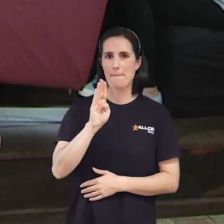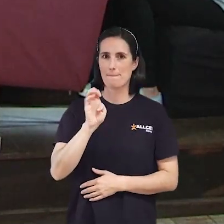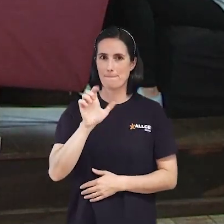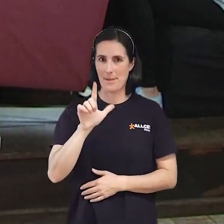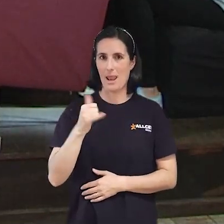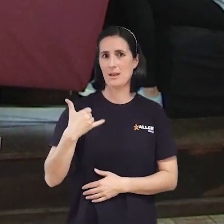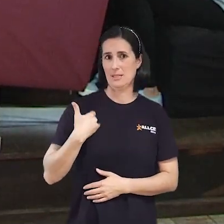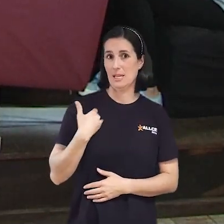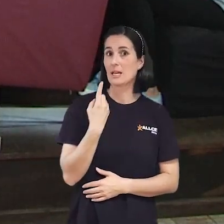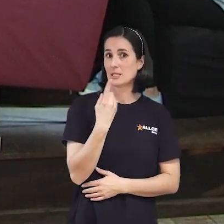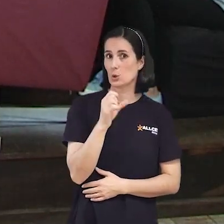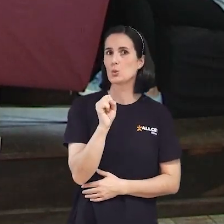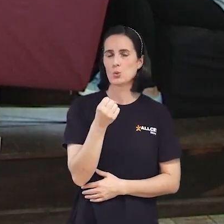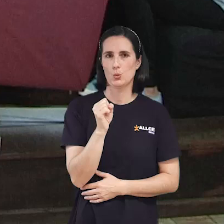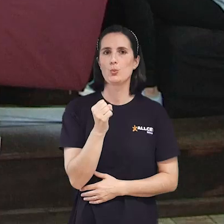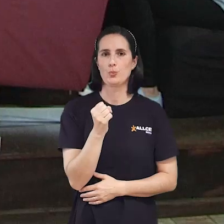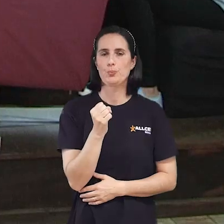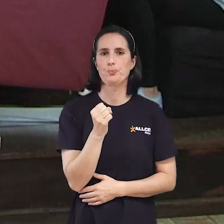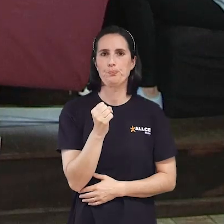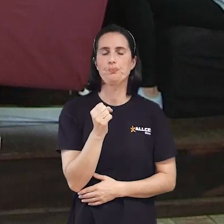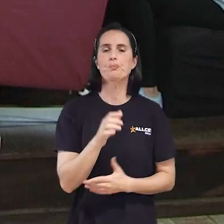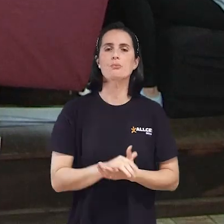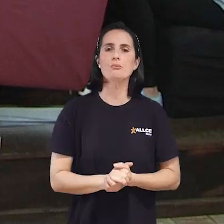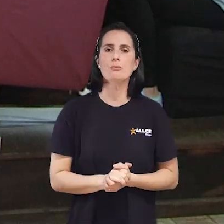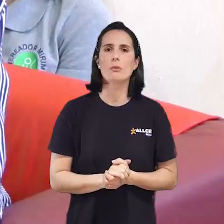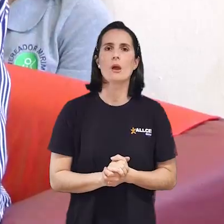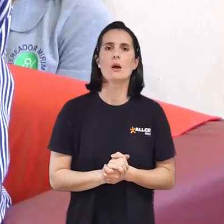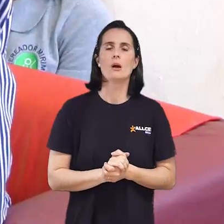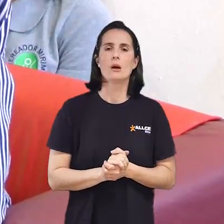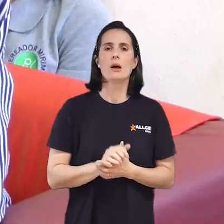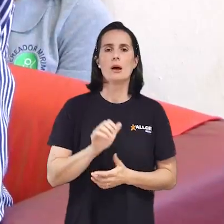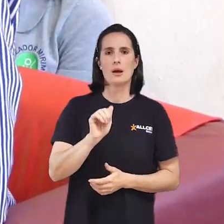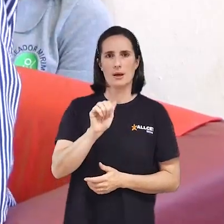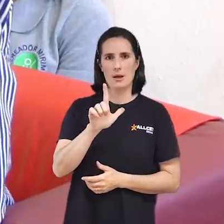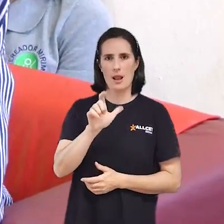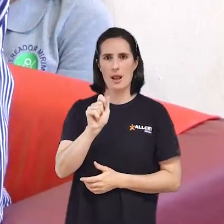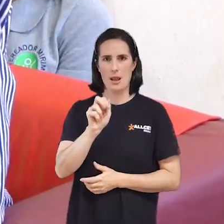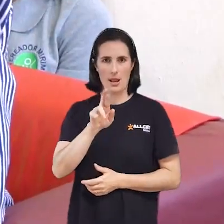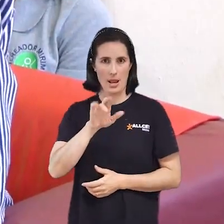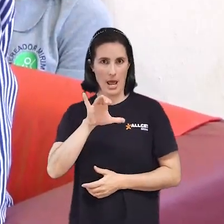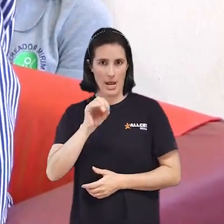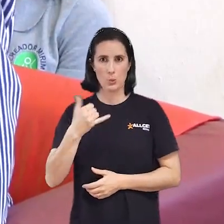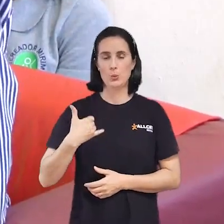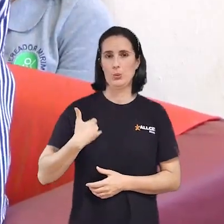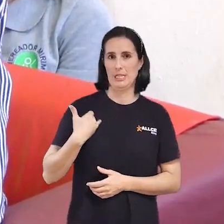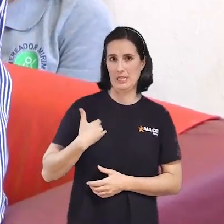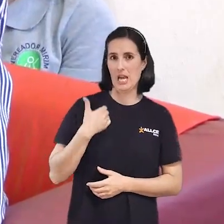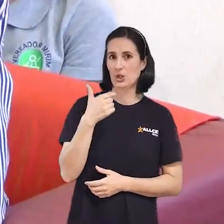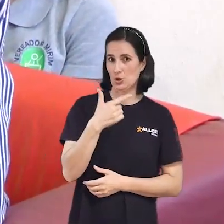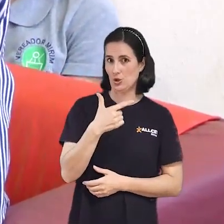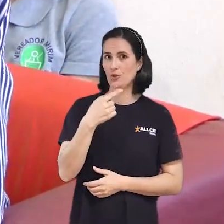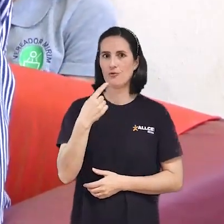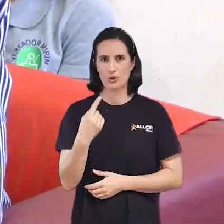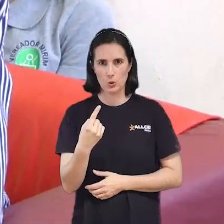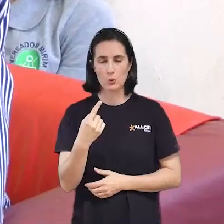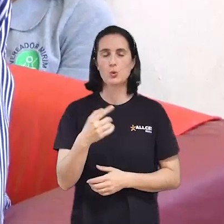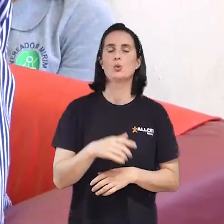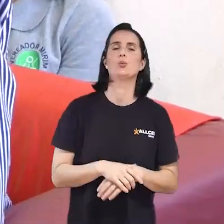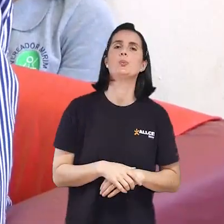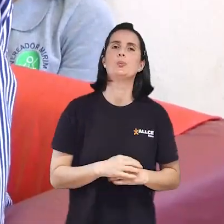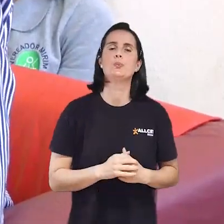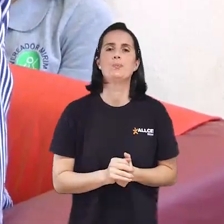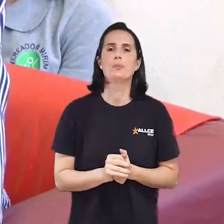tão bacana a gurizada se mobilizando, se envolvendo, né? Buscando, né? Um